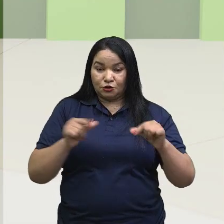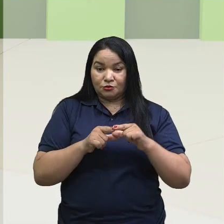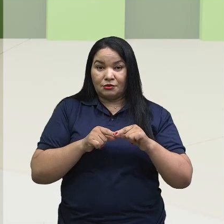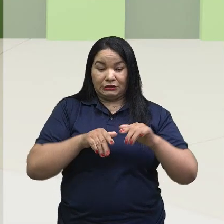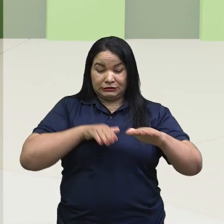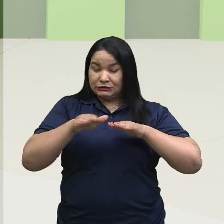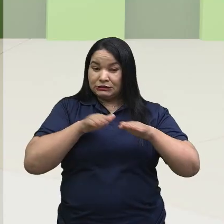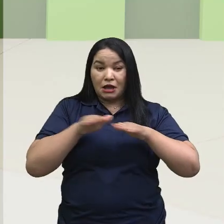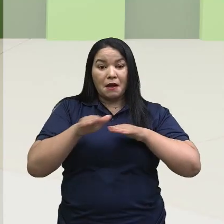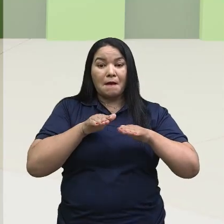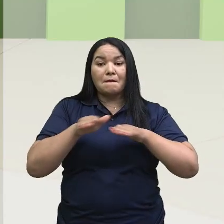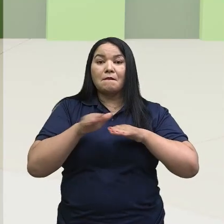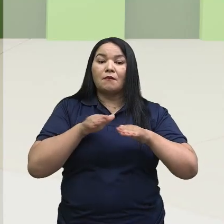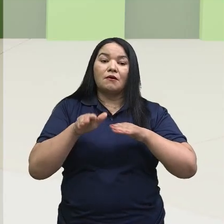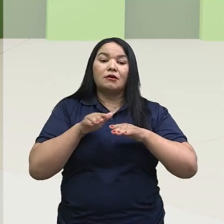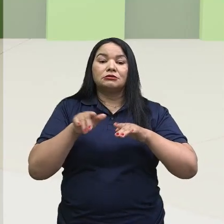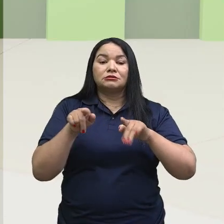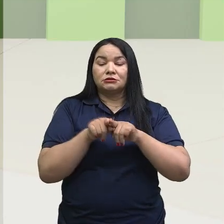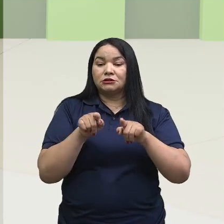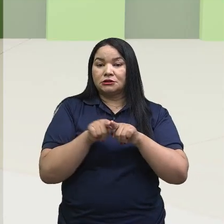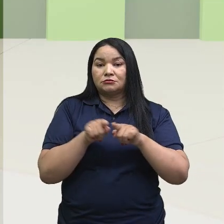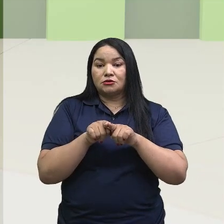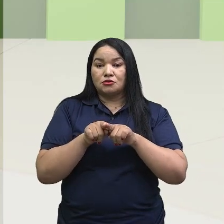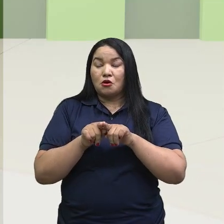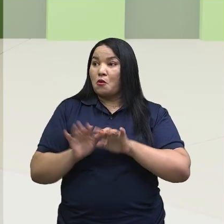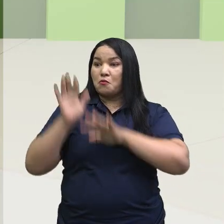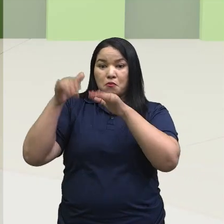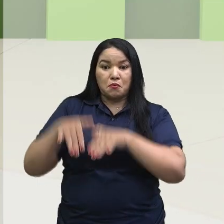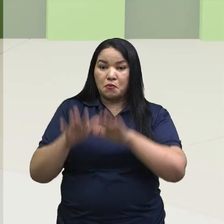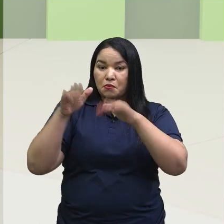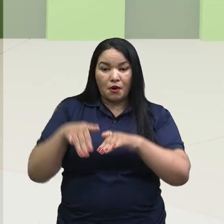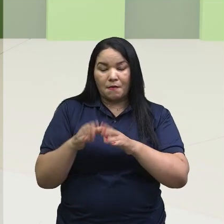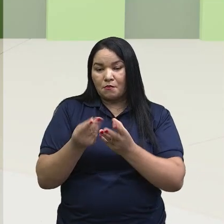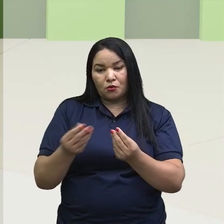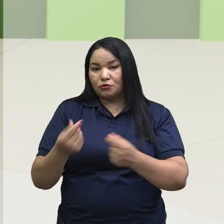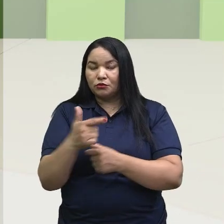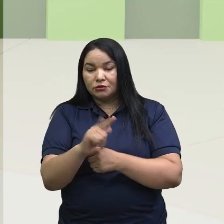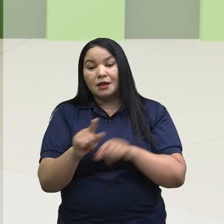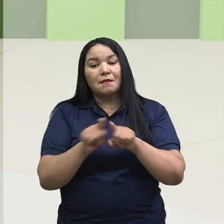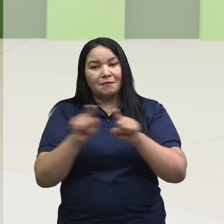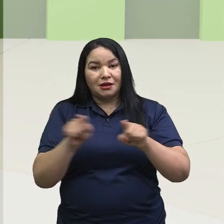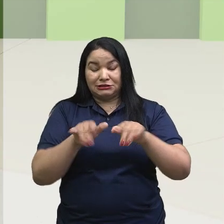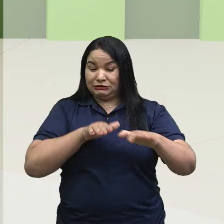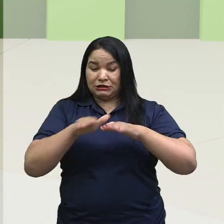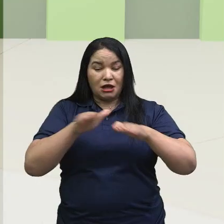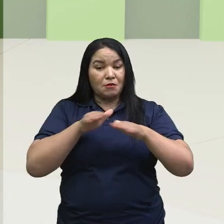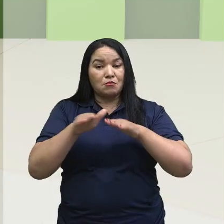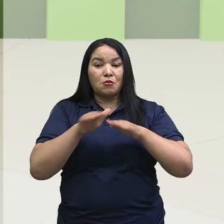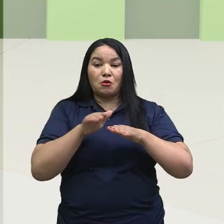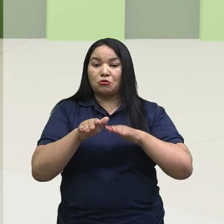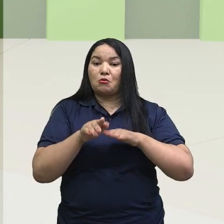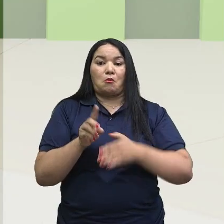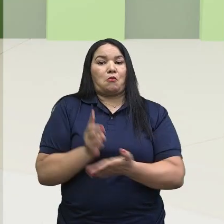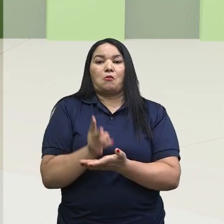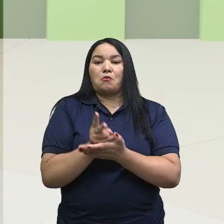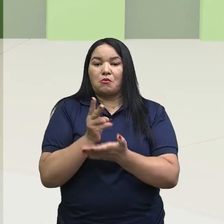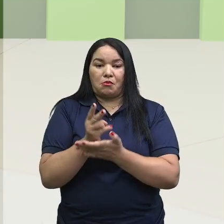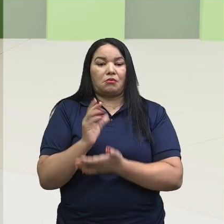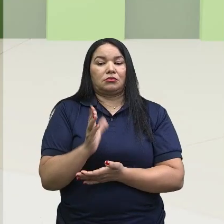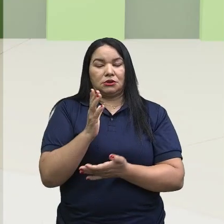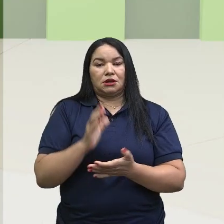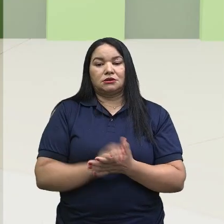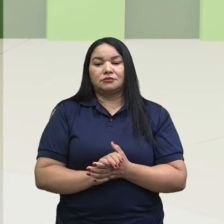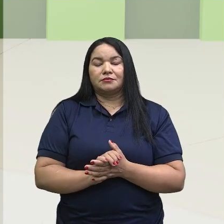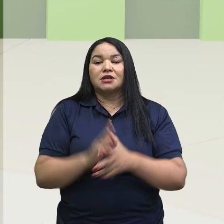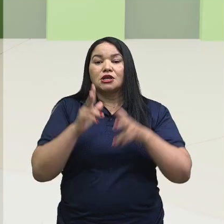terremoto, não tem muito tsunamis, mas terremotos lá são comuns, tá? Da mesma forma